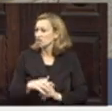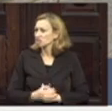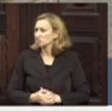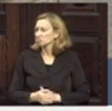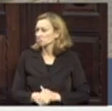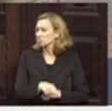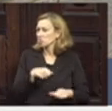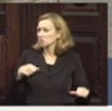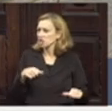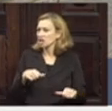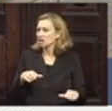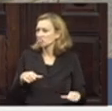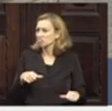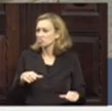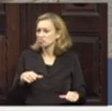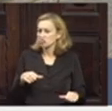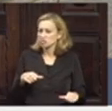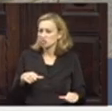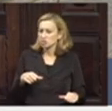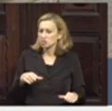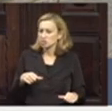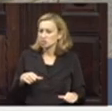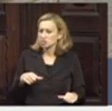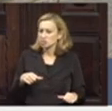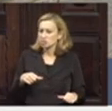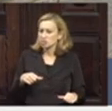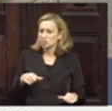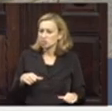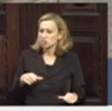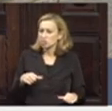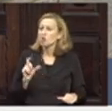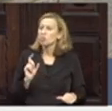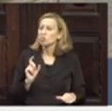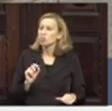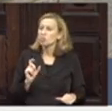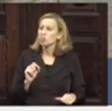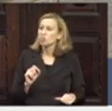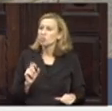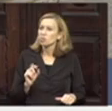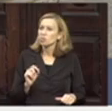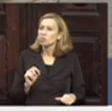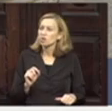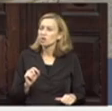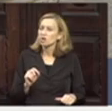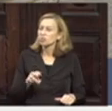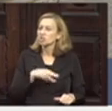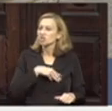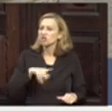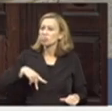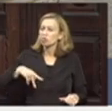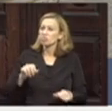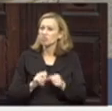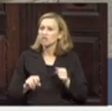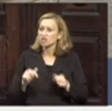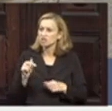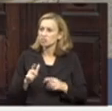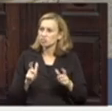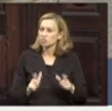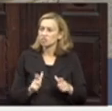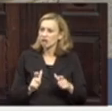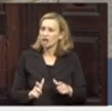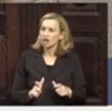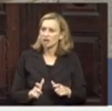questionar, eu queria abrir um debate, que não vai ser feito agora, com os nobres deputados, porque eu acho que o grande problema